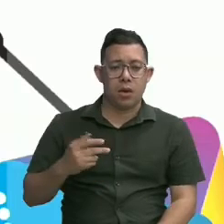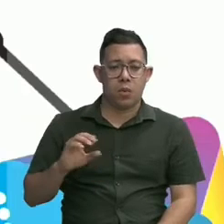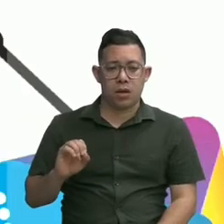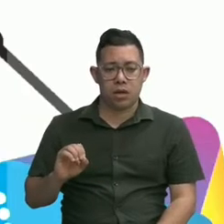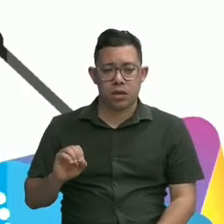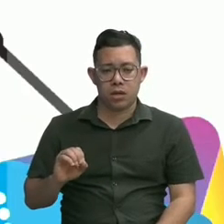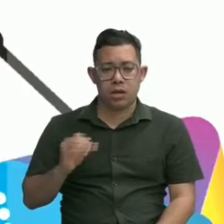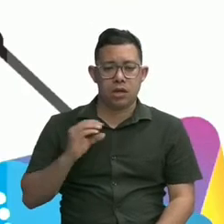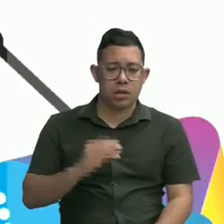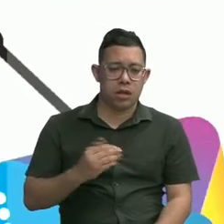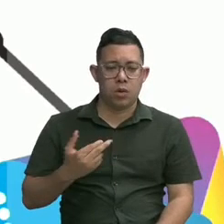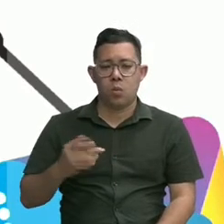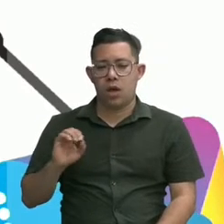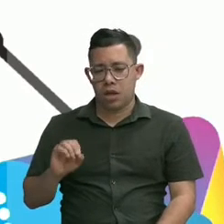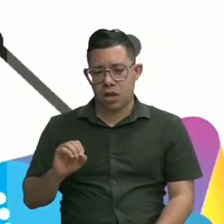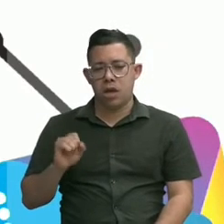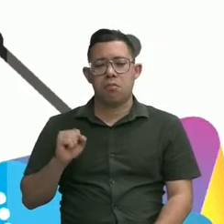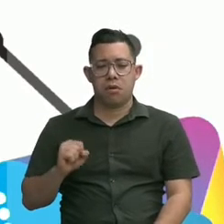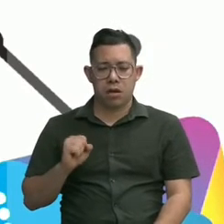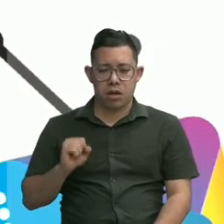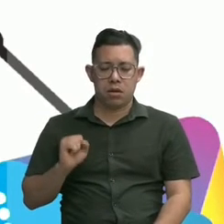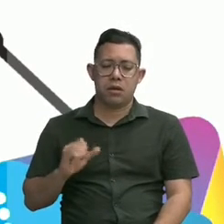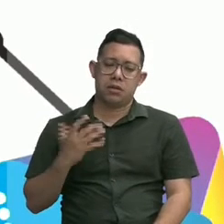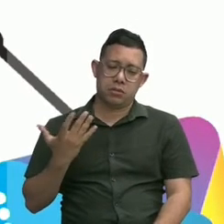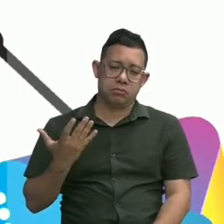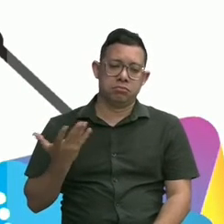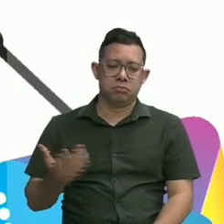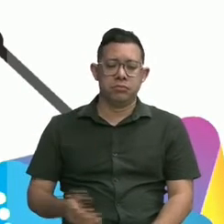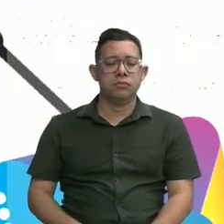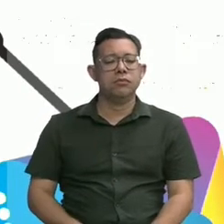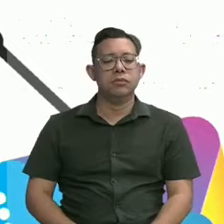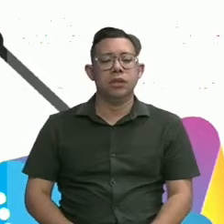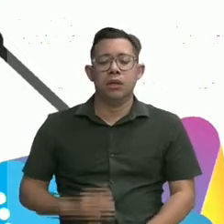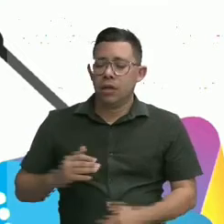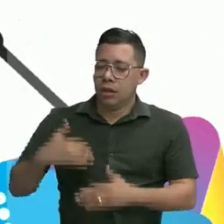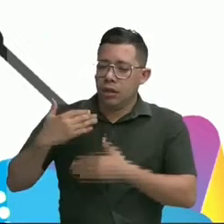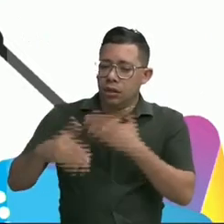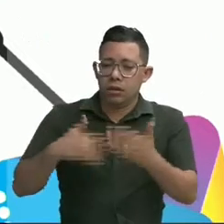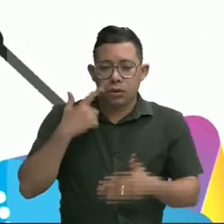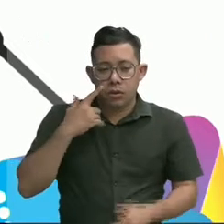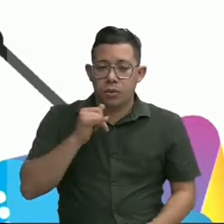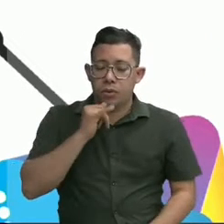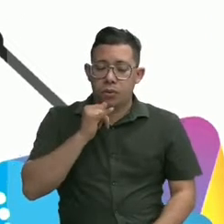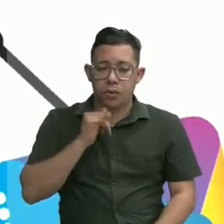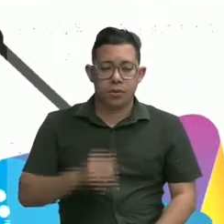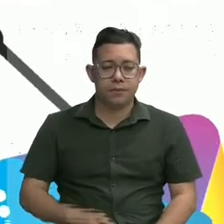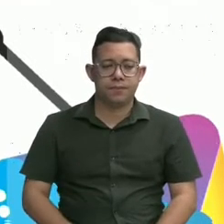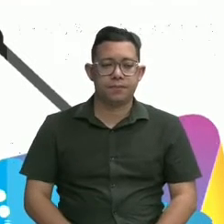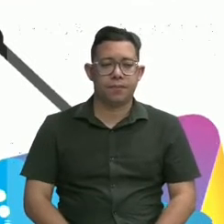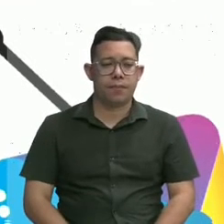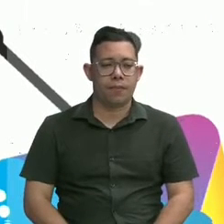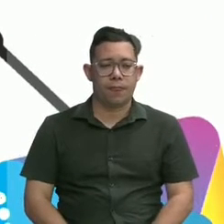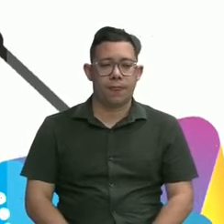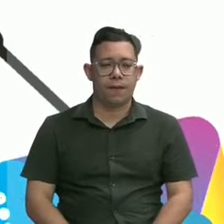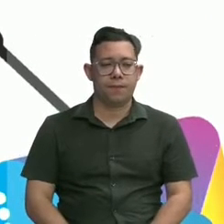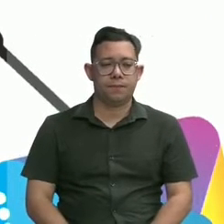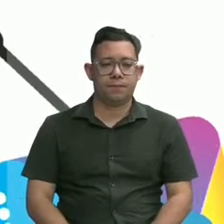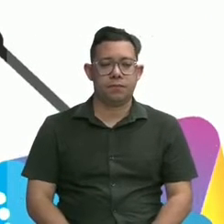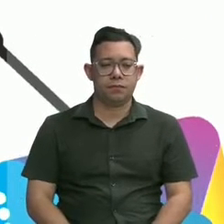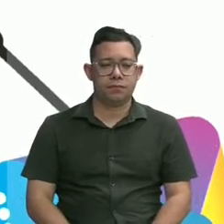b e do cê ser iguais a zero Tá bom a gente vai ver se agora os exemplos Então vamos lá ó